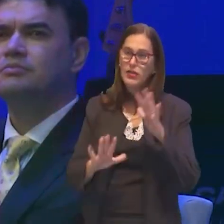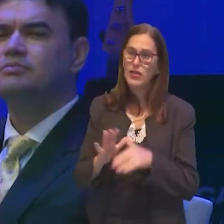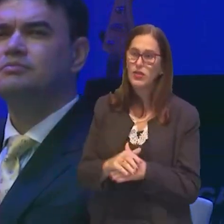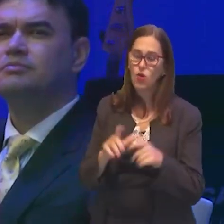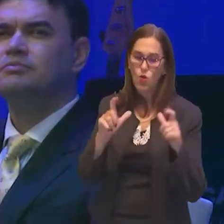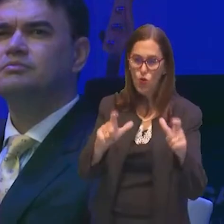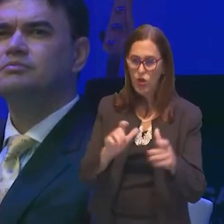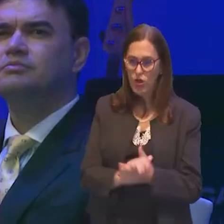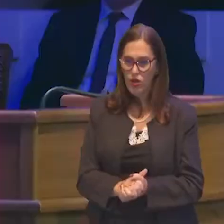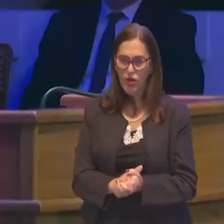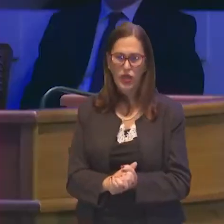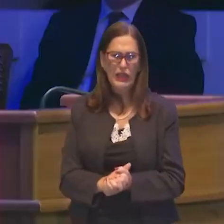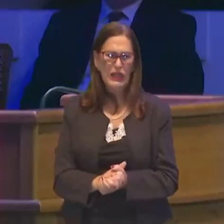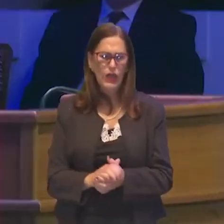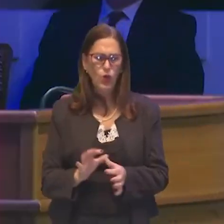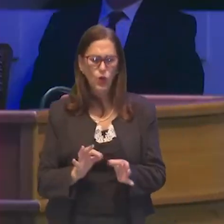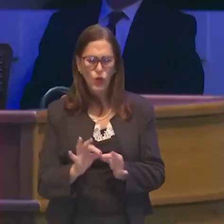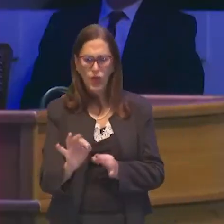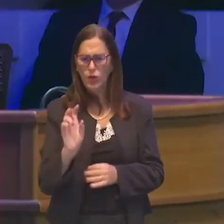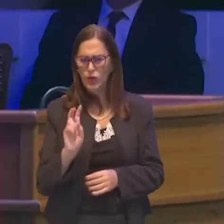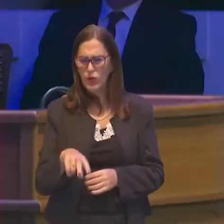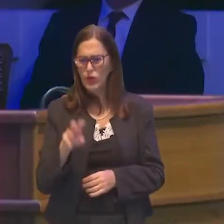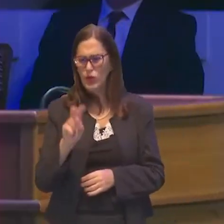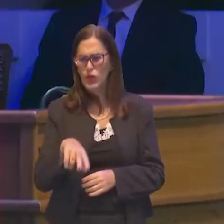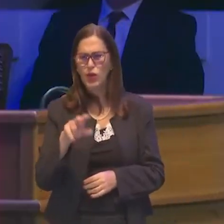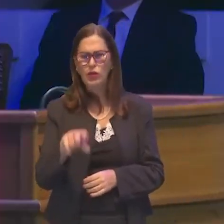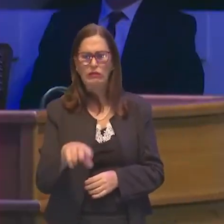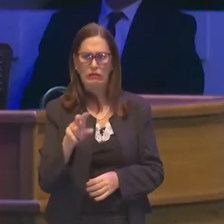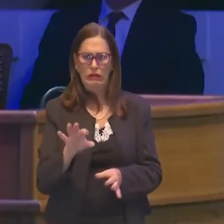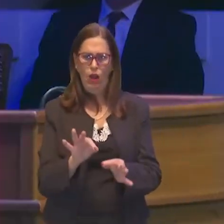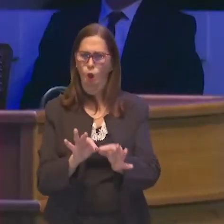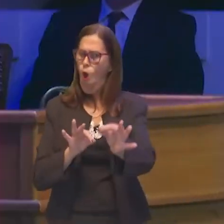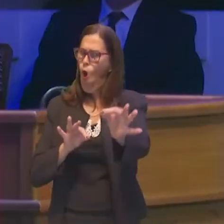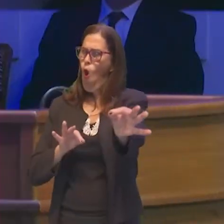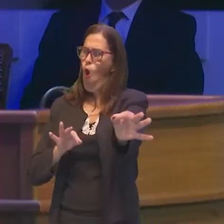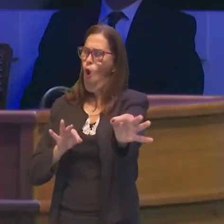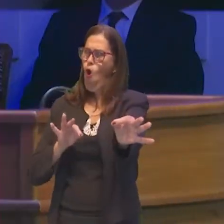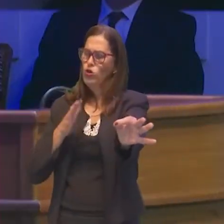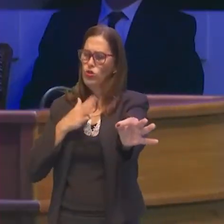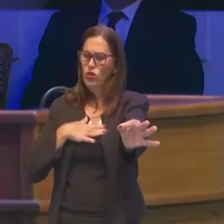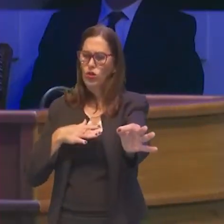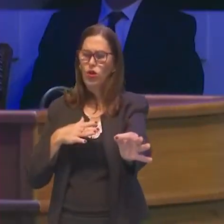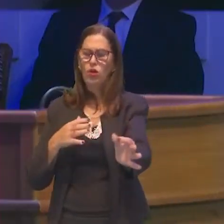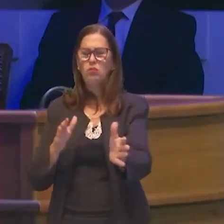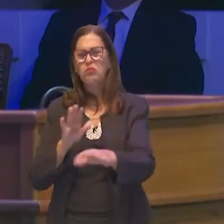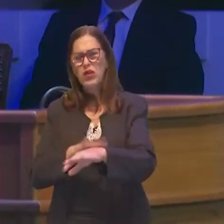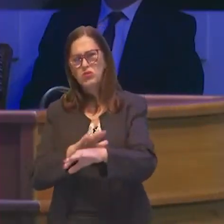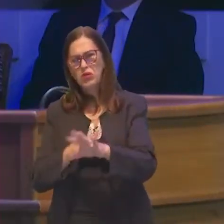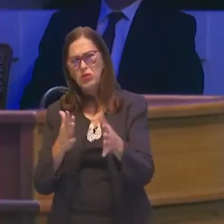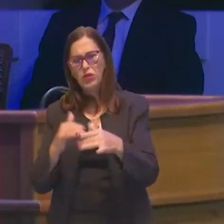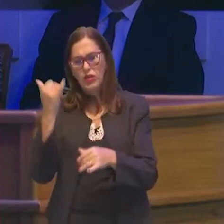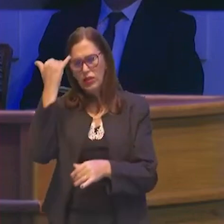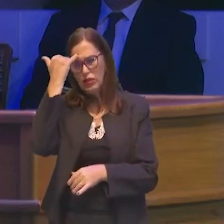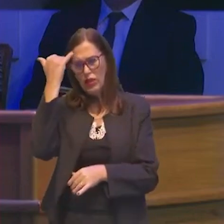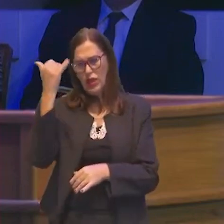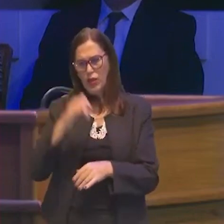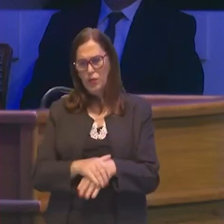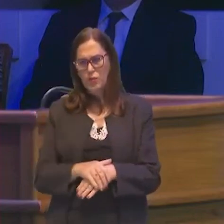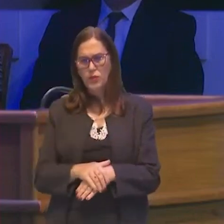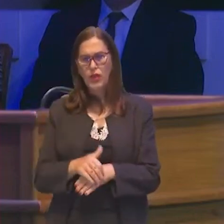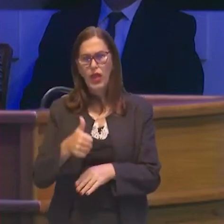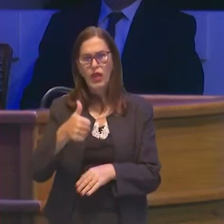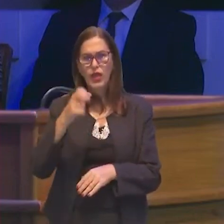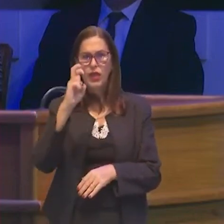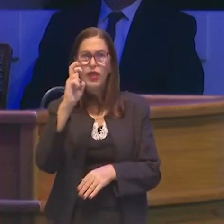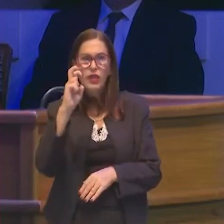lugar e eu falo assim: quanto tempo eu tenho que andar? A pessoa: você vai andar muito. Eu falei: quanto tempo mais ou menos? Só para ter uma ideia. Olha, você vai andar 15